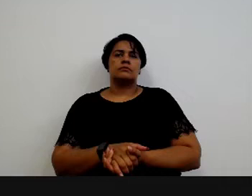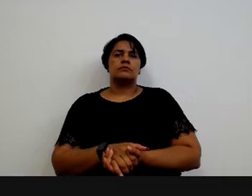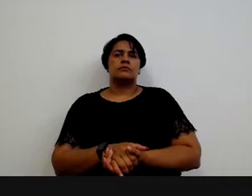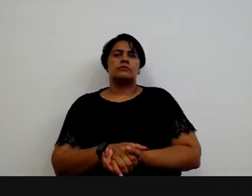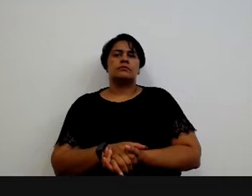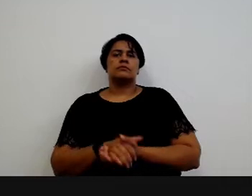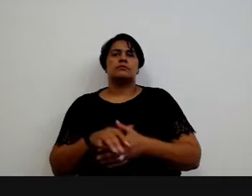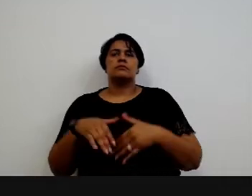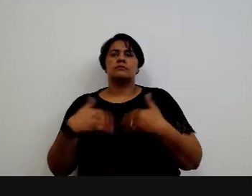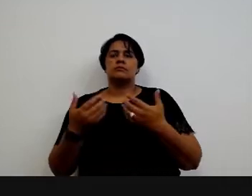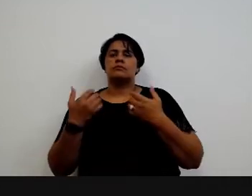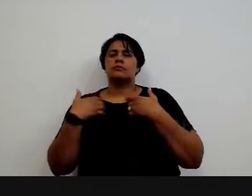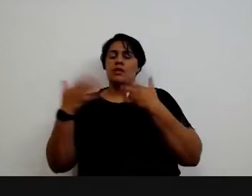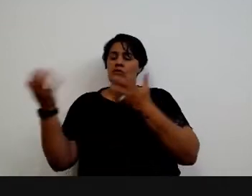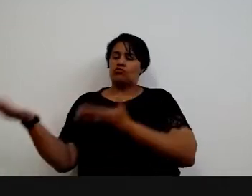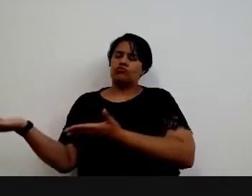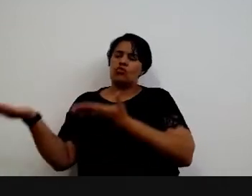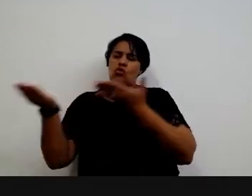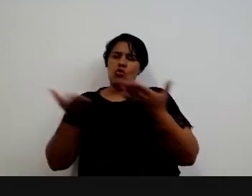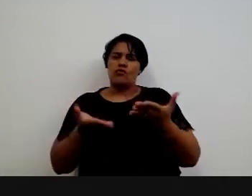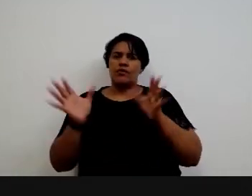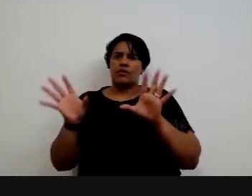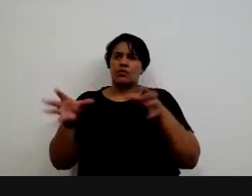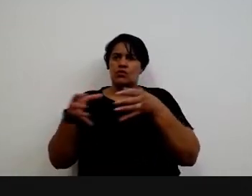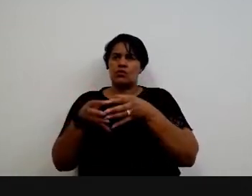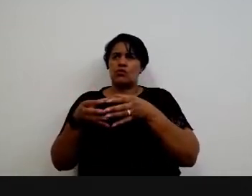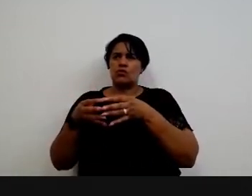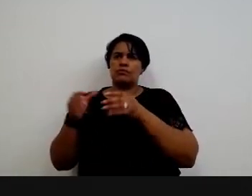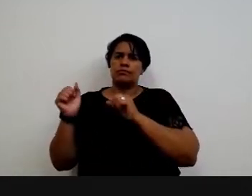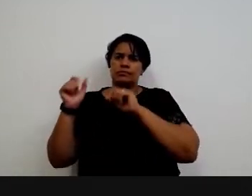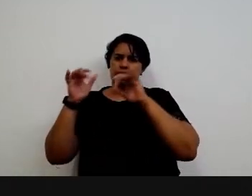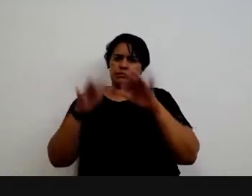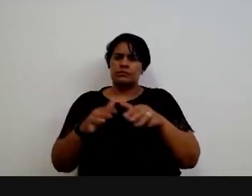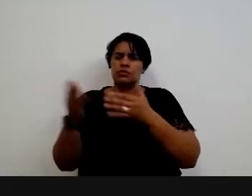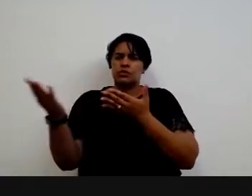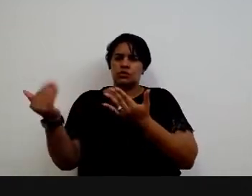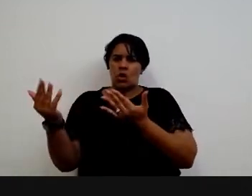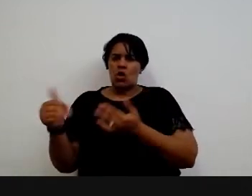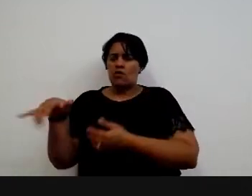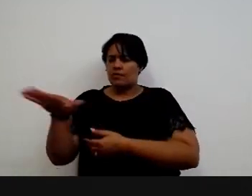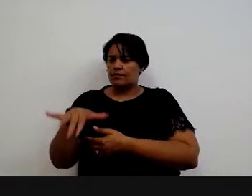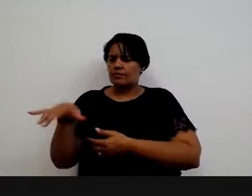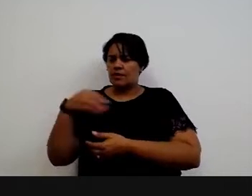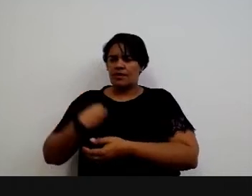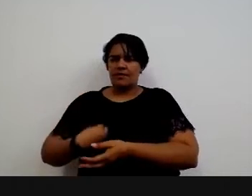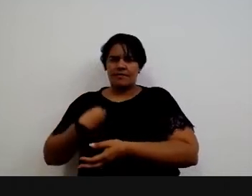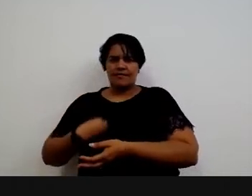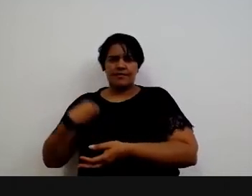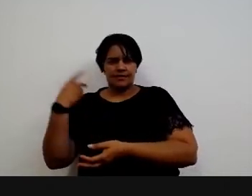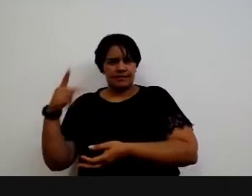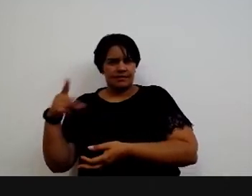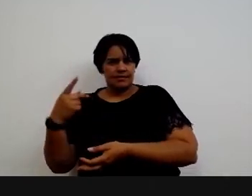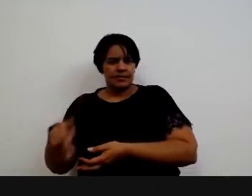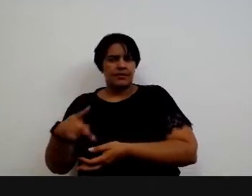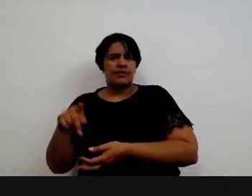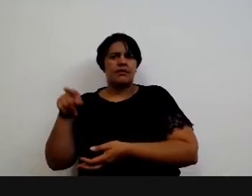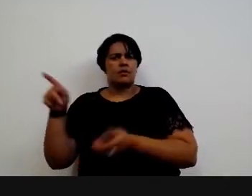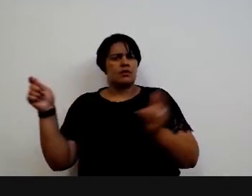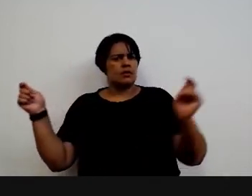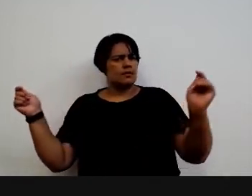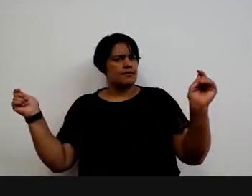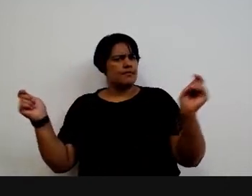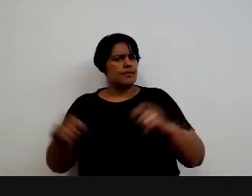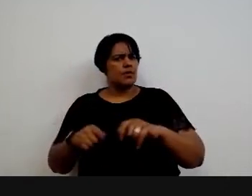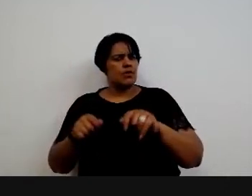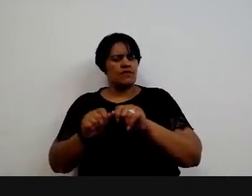Vem Ser Protagonista e tudo mais, essa ideia de que o jovem, no lugar onde ele vive, na comunidade onde ele está estabelecido, ele é capaz